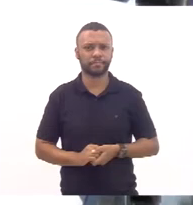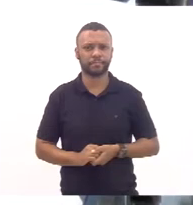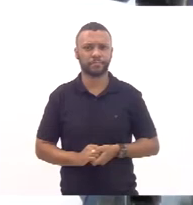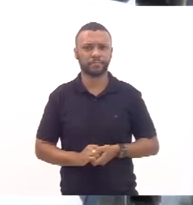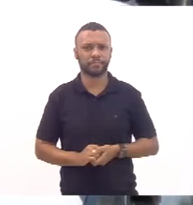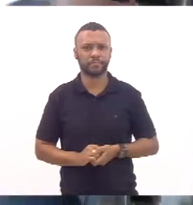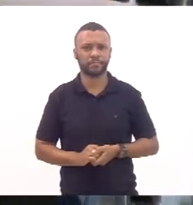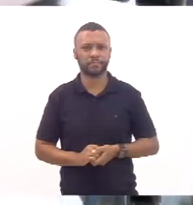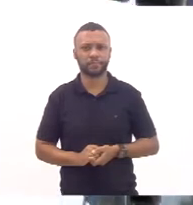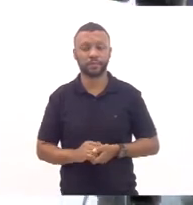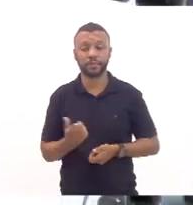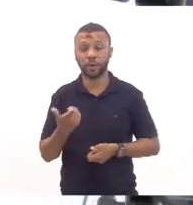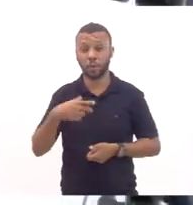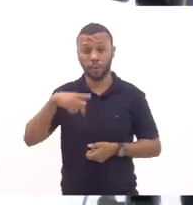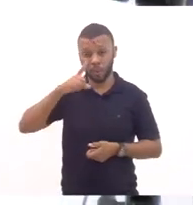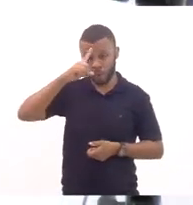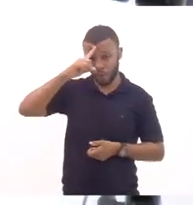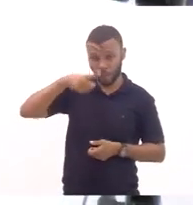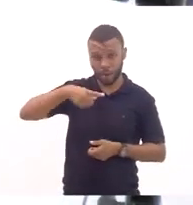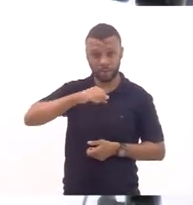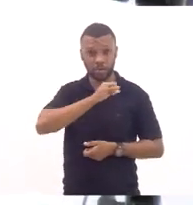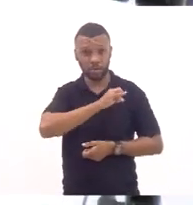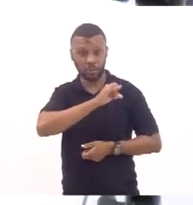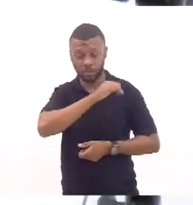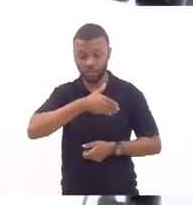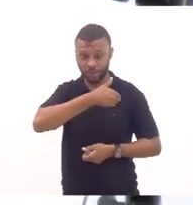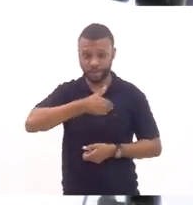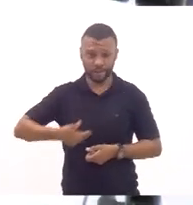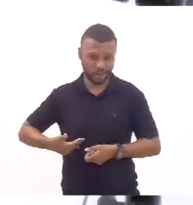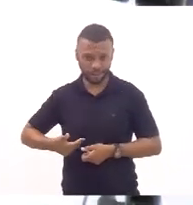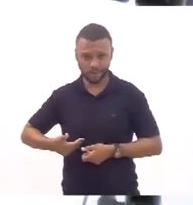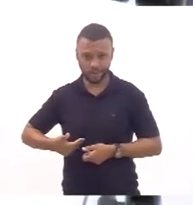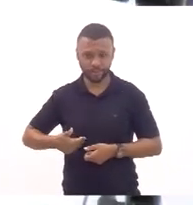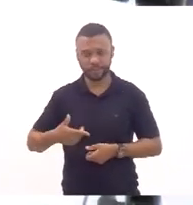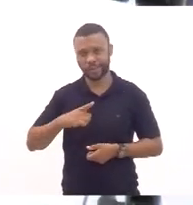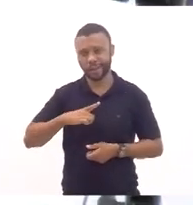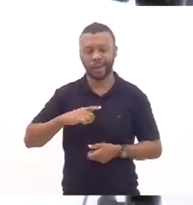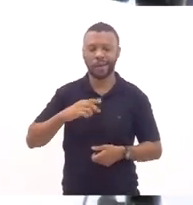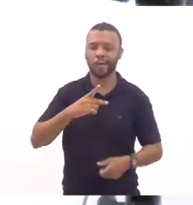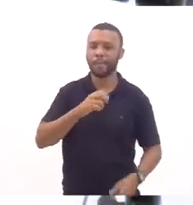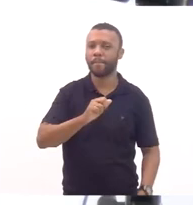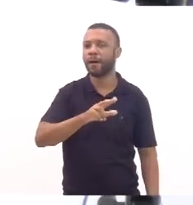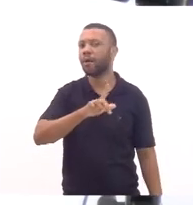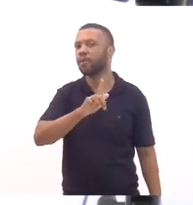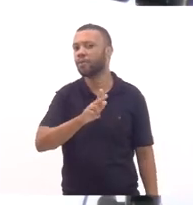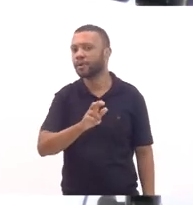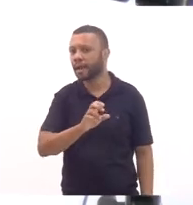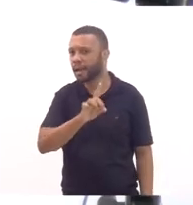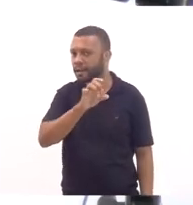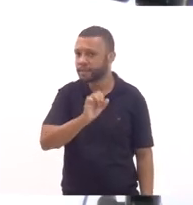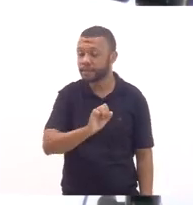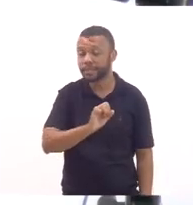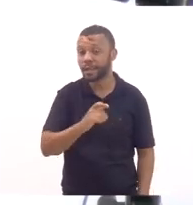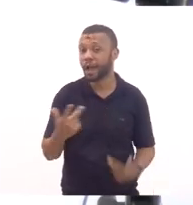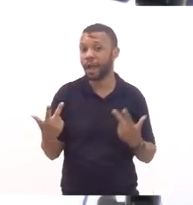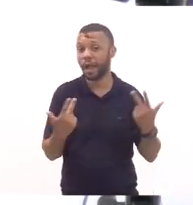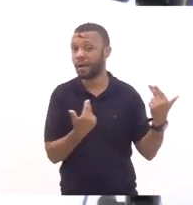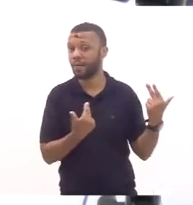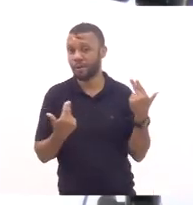o comando do Rio de Janeiro também, que o mesmo que está lá, o seu Paulo Guedes, é o mesmo que está comandando aqui o Rio de Janeiro.